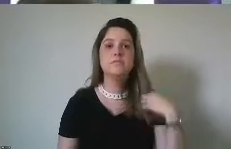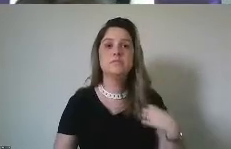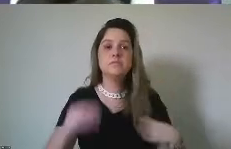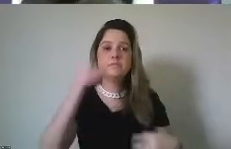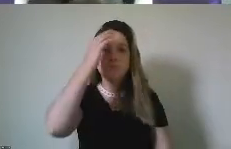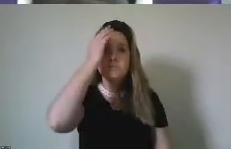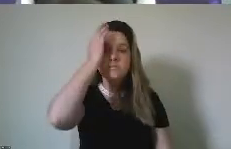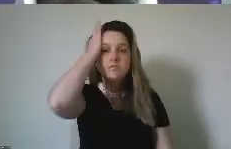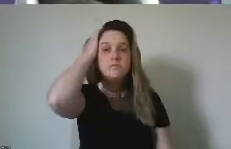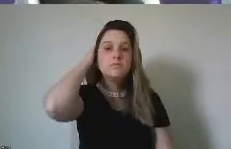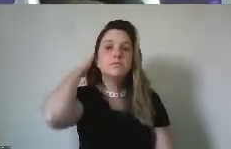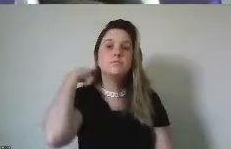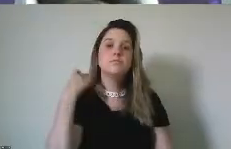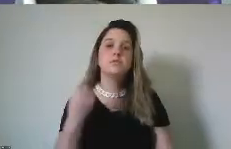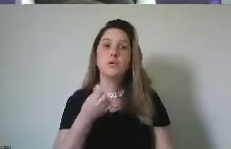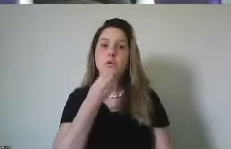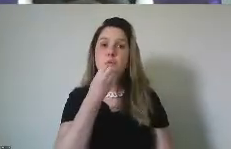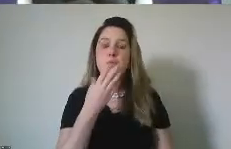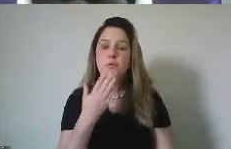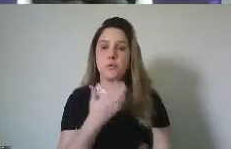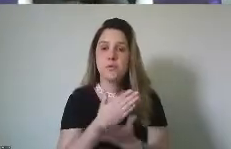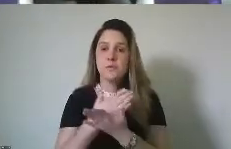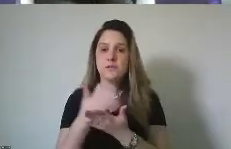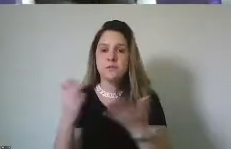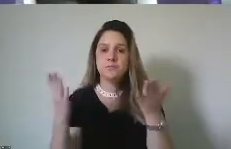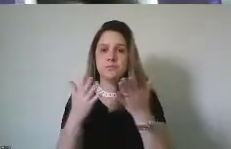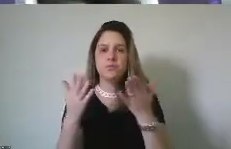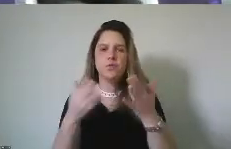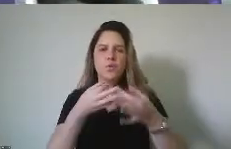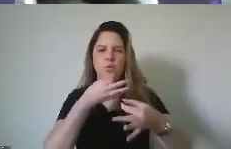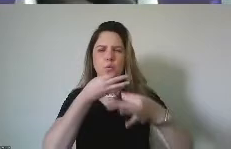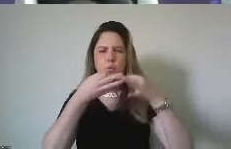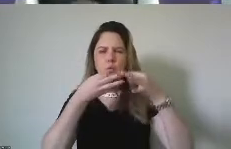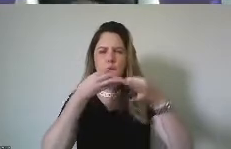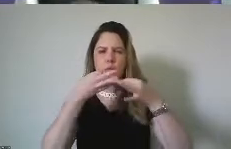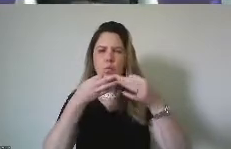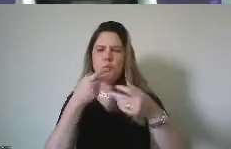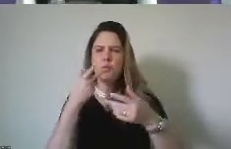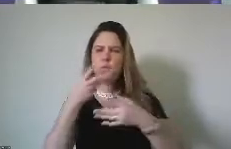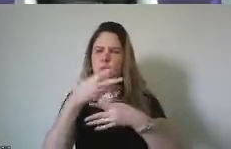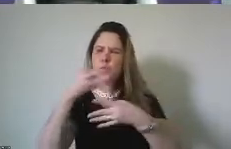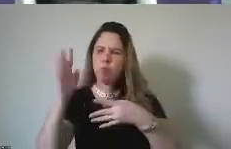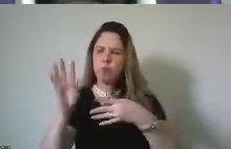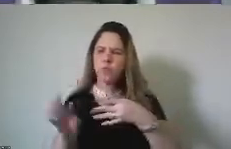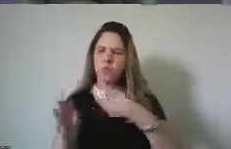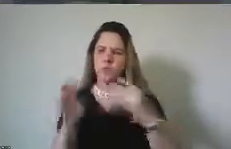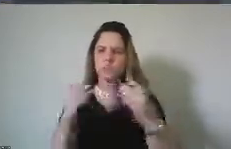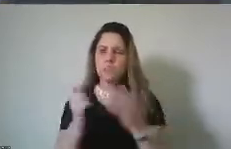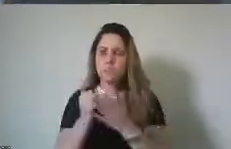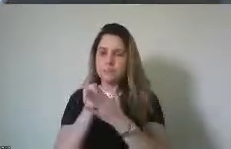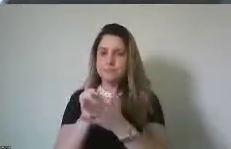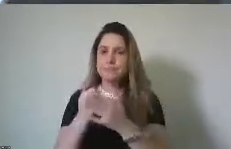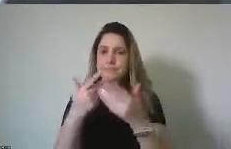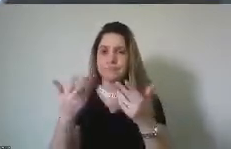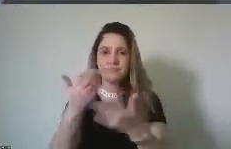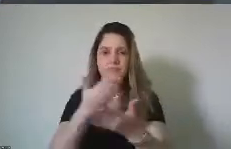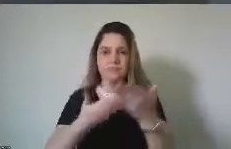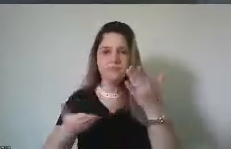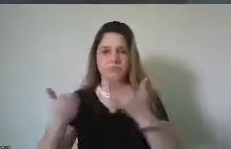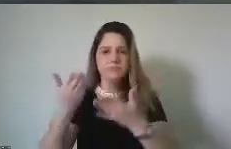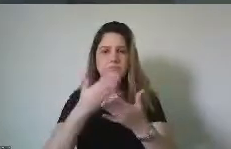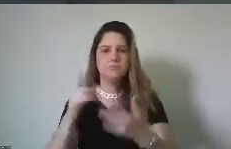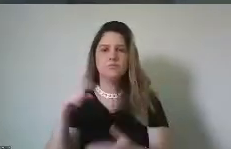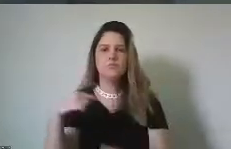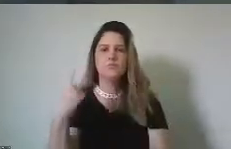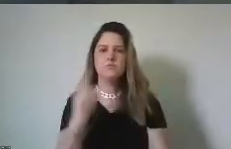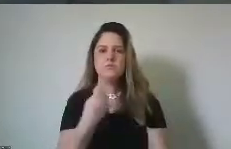bom pessoal apenas começando aqui um comentário que nós recebemos pela plataforma que eu achei muito legal para a gente compartilhar Nossa recebemos